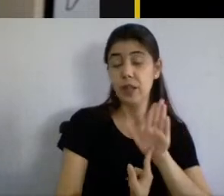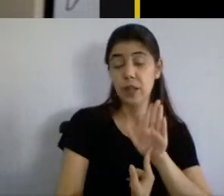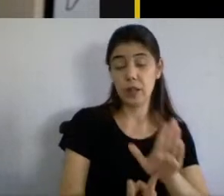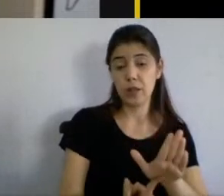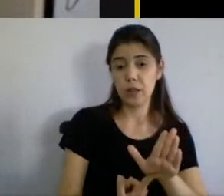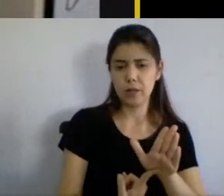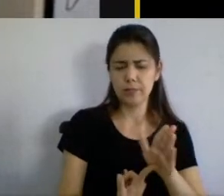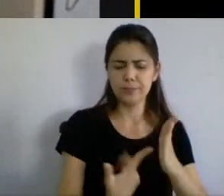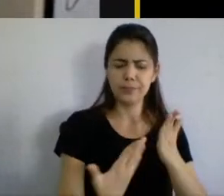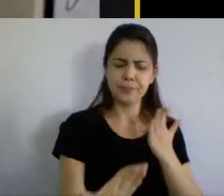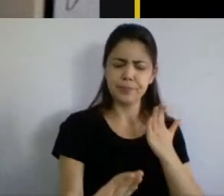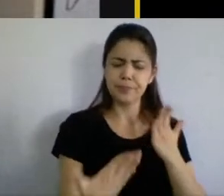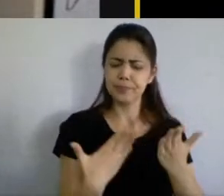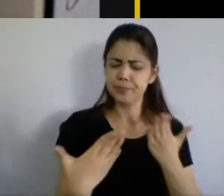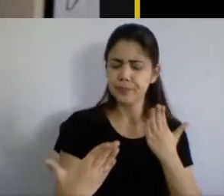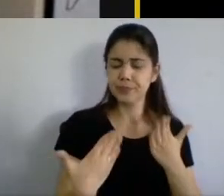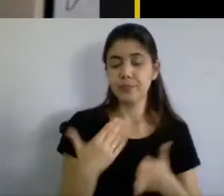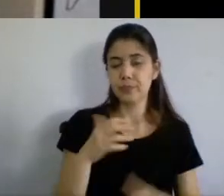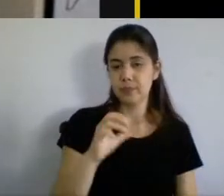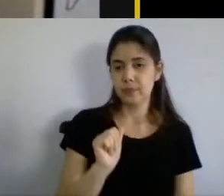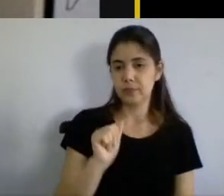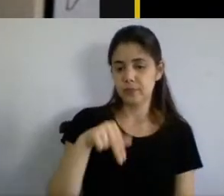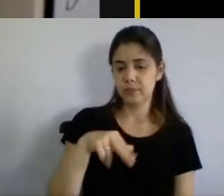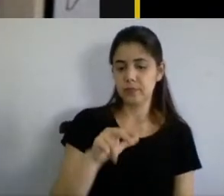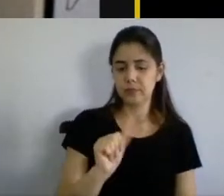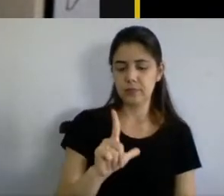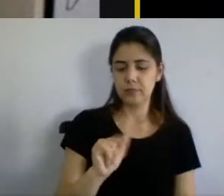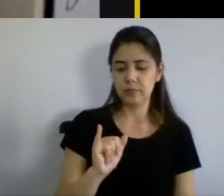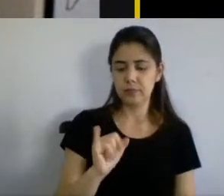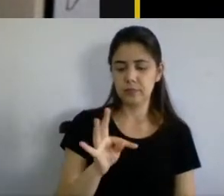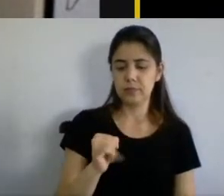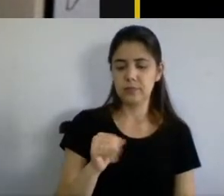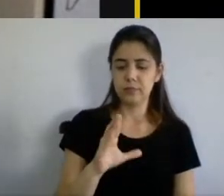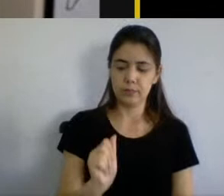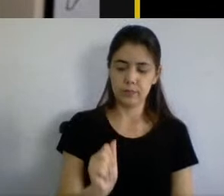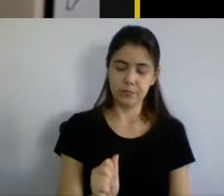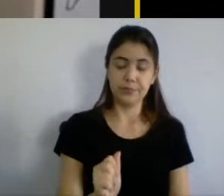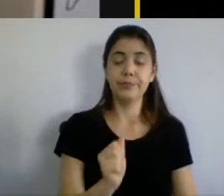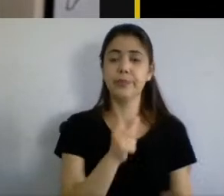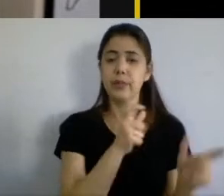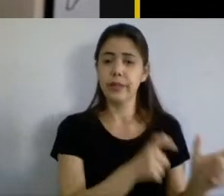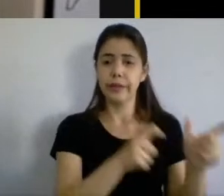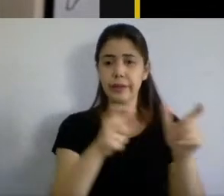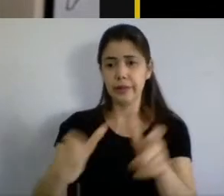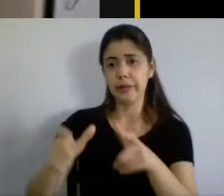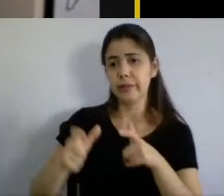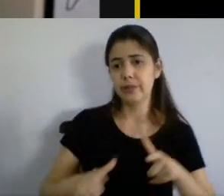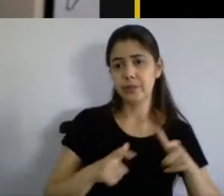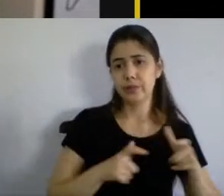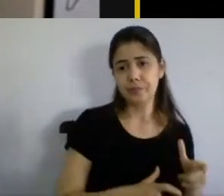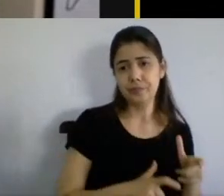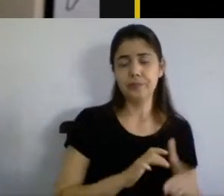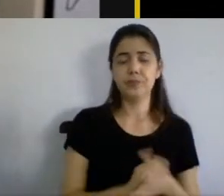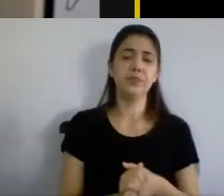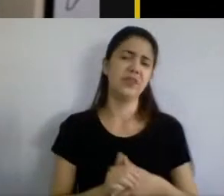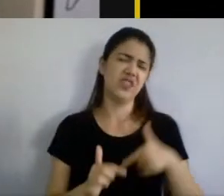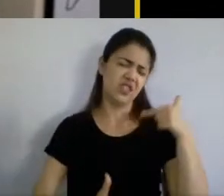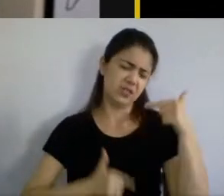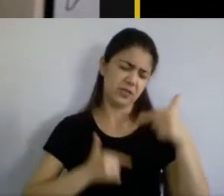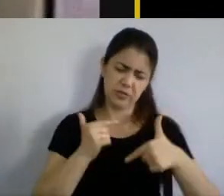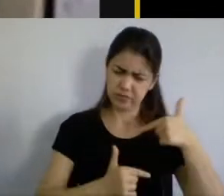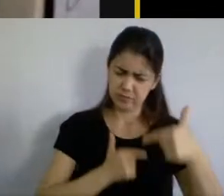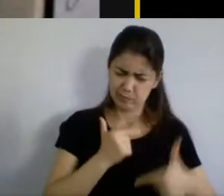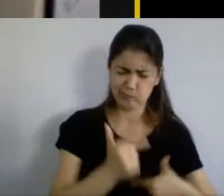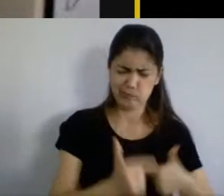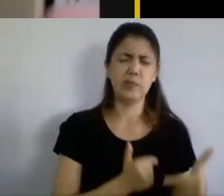rodadas analíticas por cada lugar e ele faz um trabalhão enorme. Ele dá referência